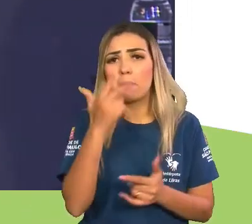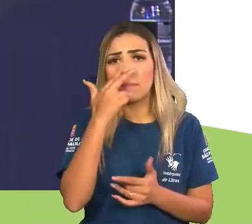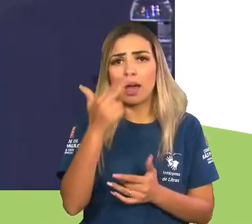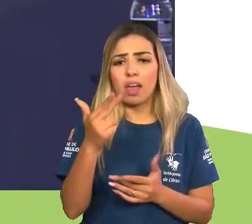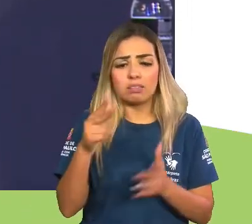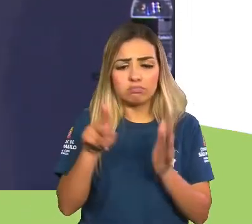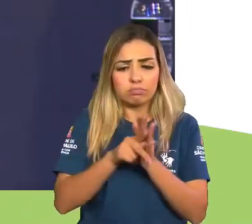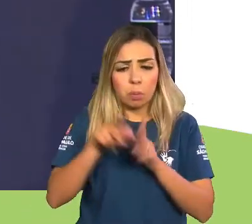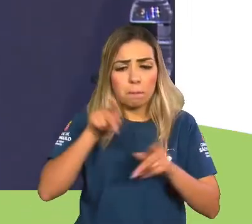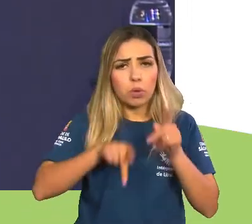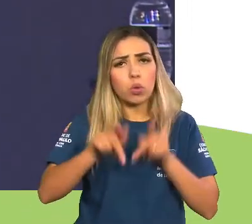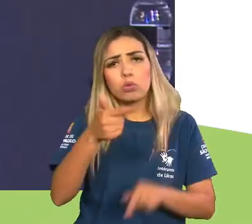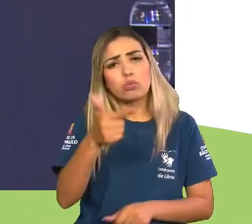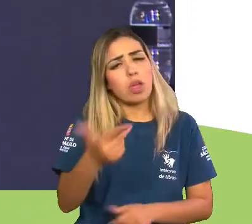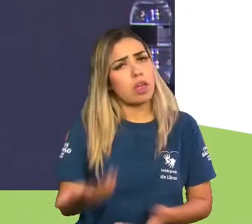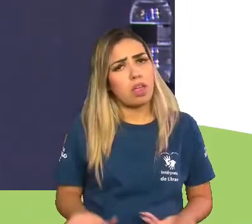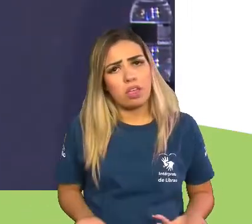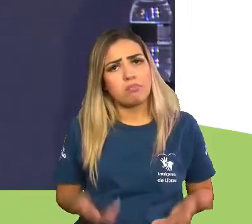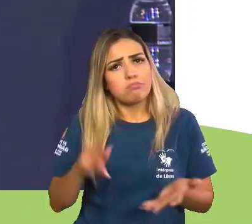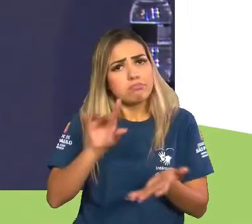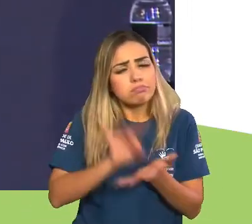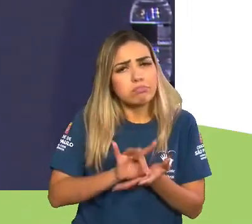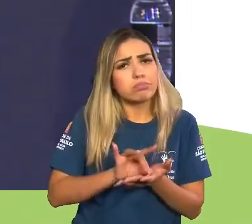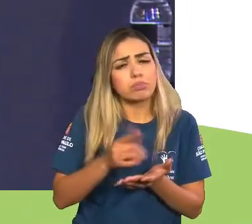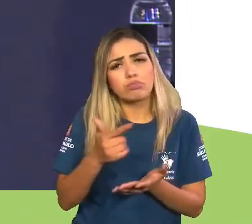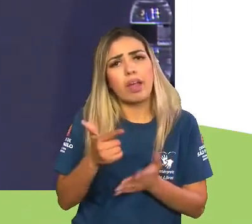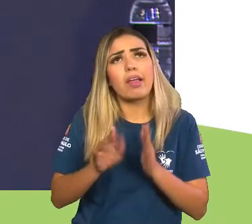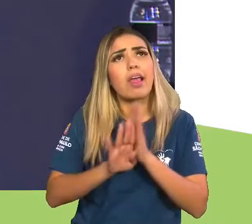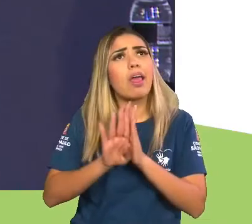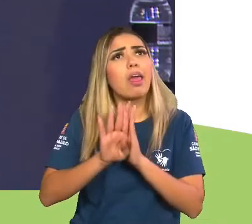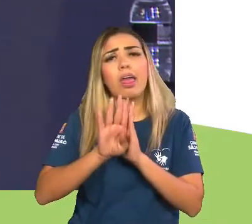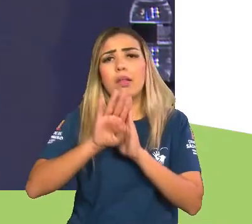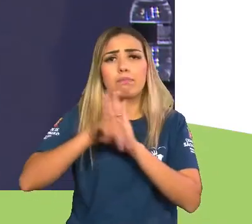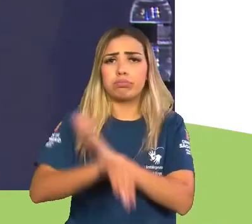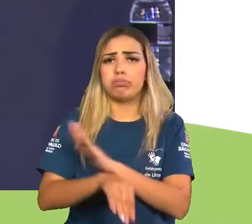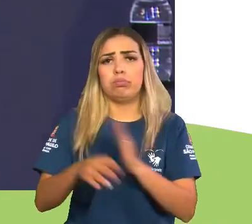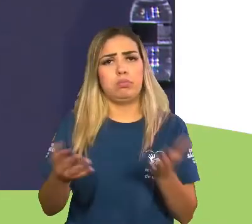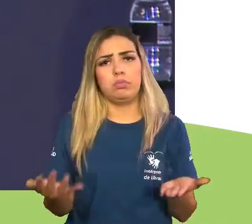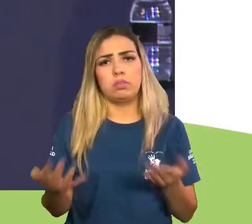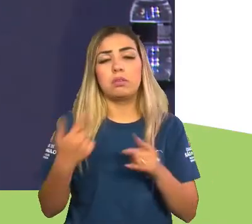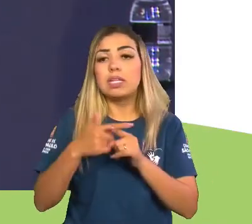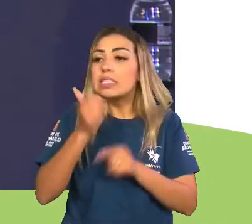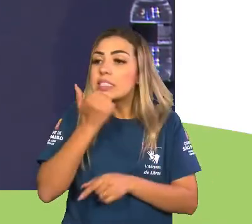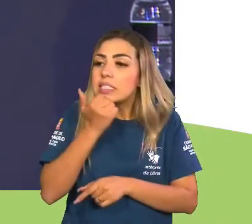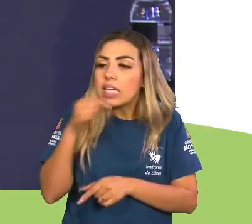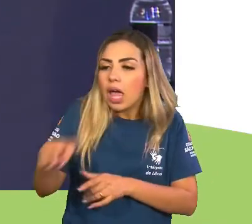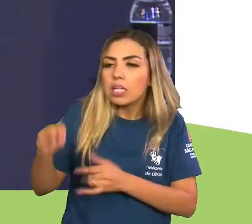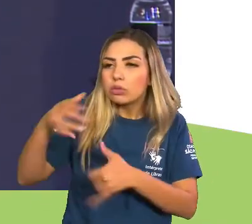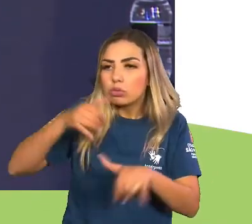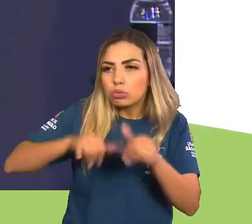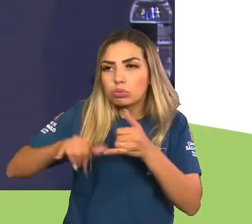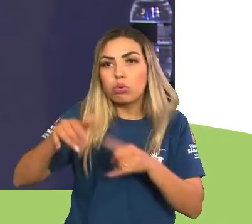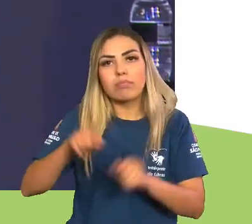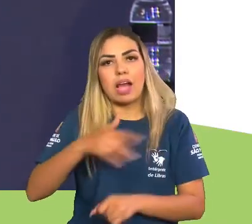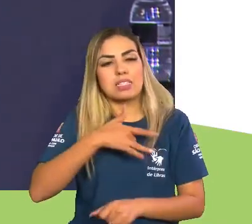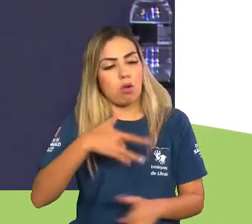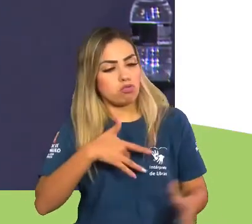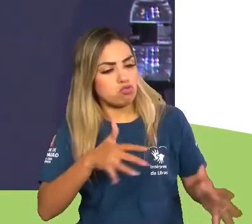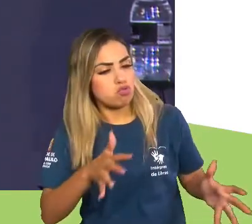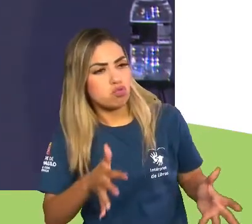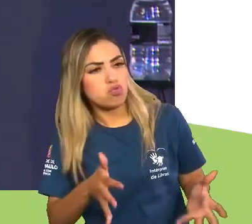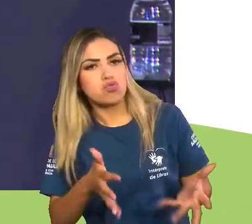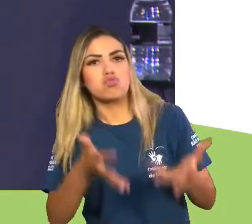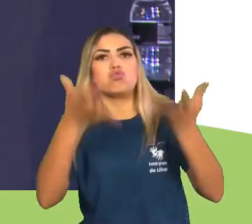né? Não é um país que avança, porque a ciência é quem puxa a saúde, né?